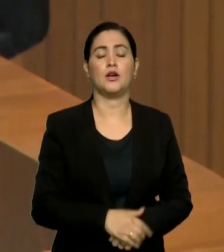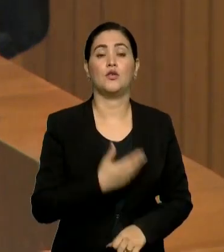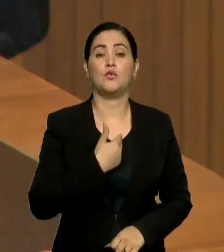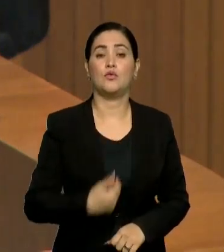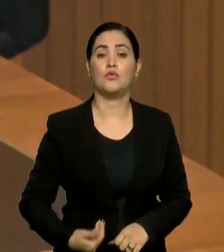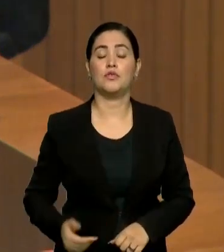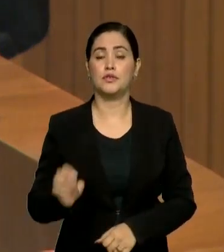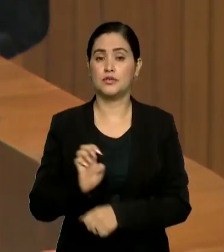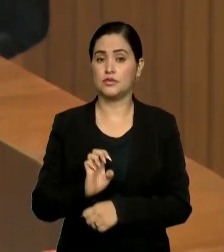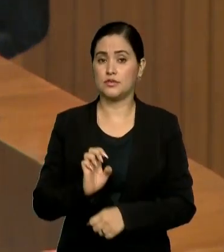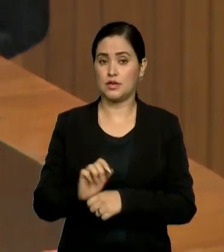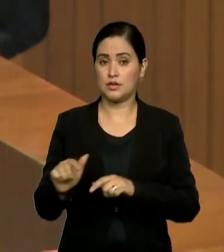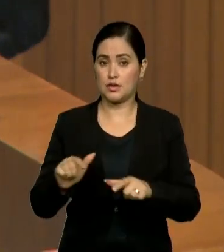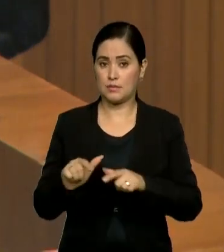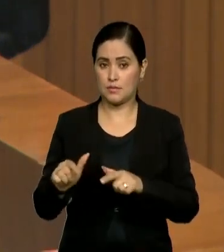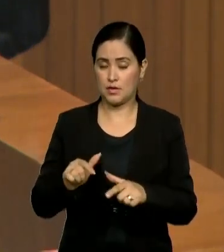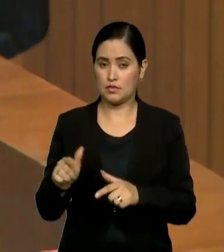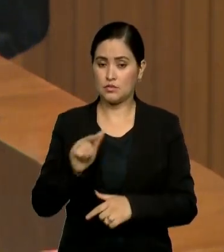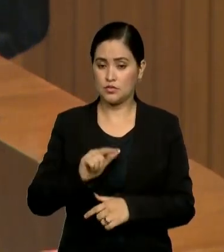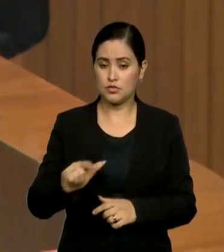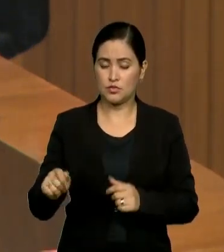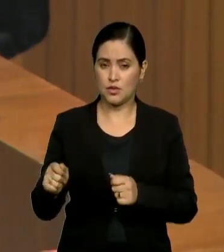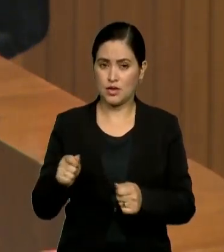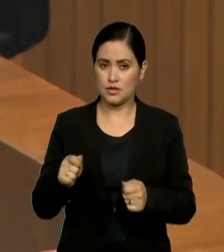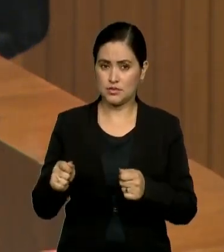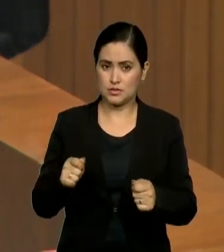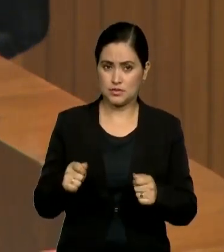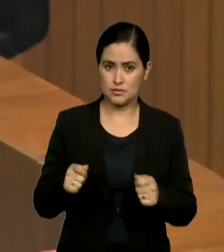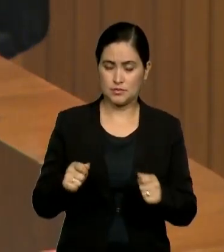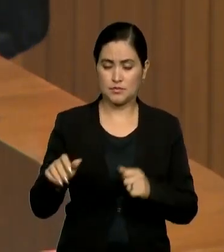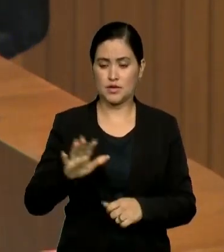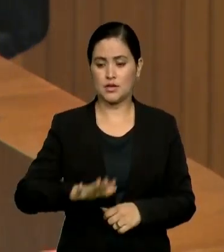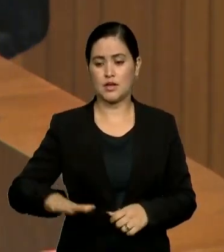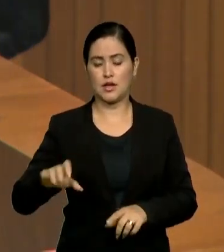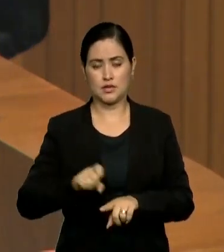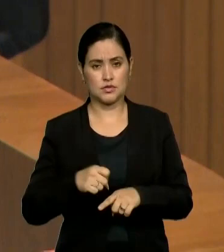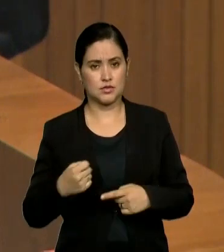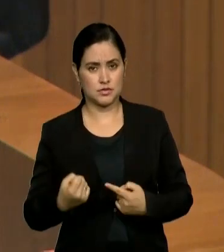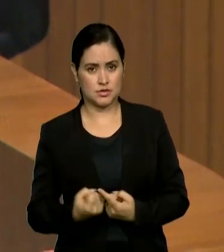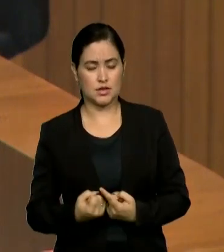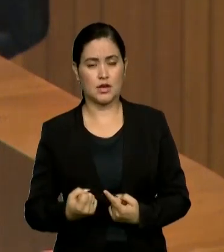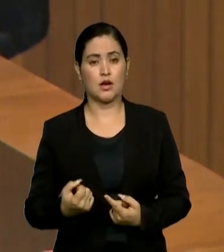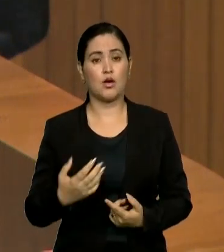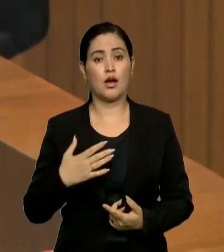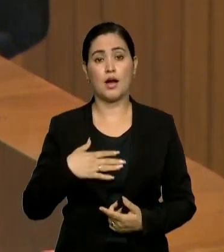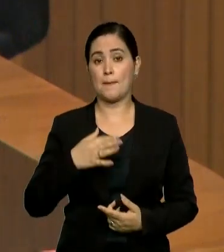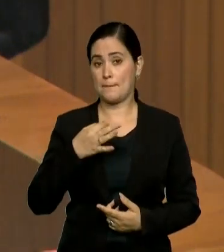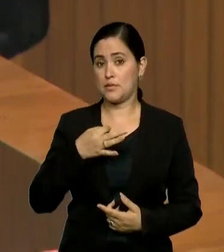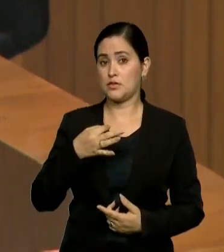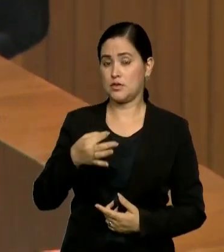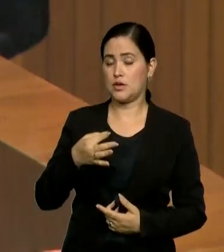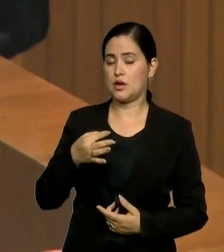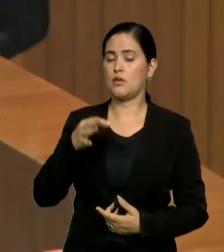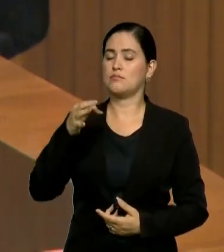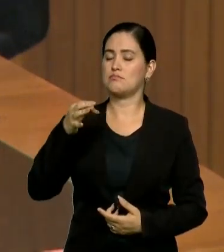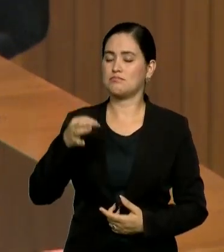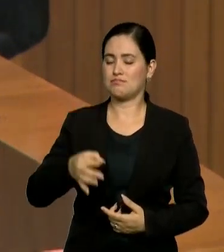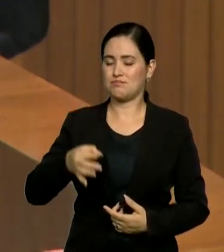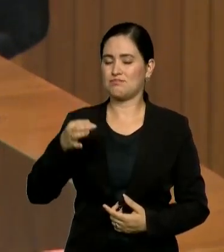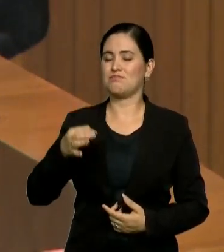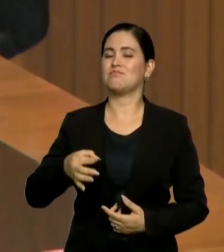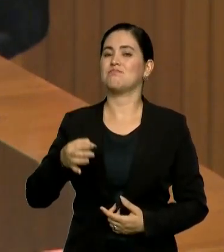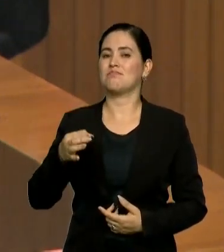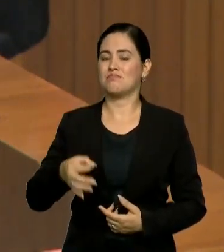essa grande ação na área social, e eu acredito que é dessa forma que nós